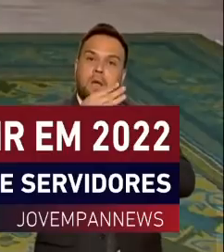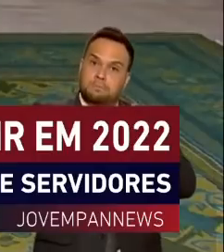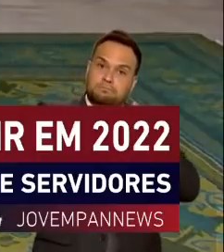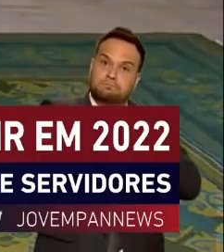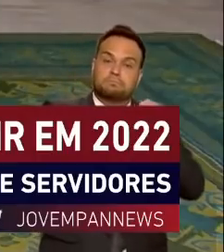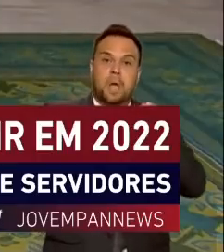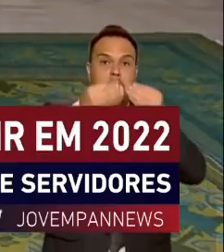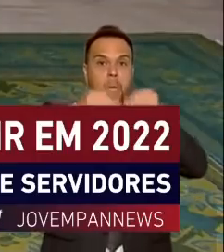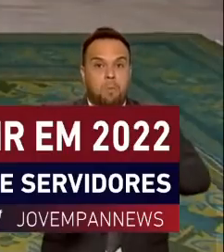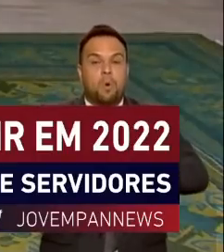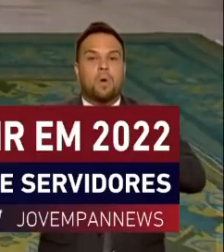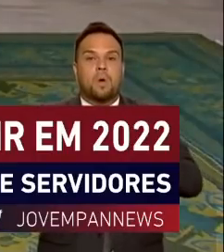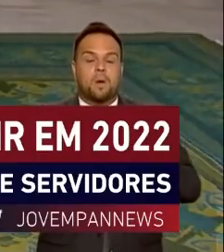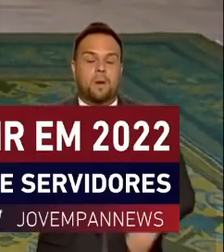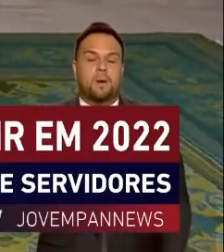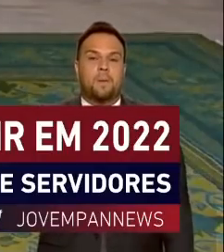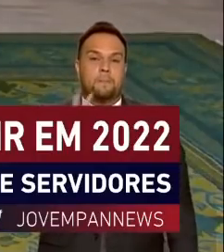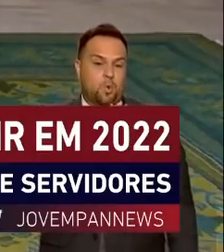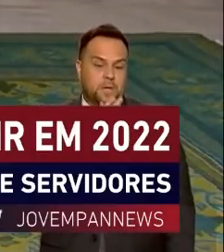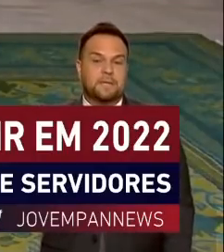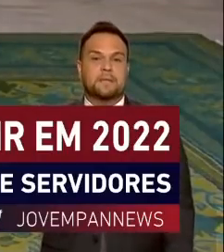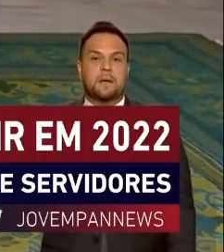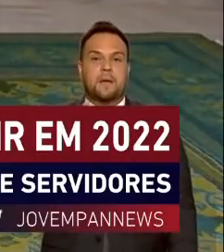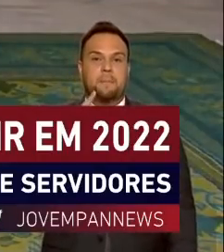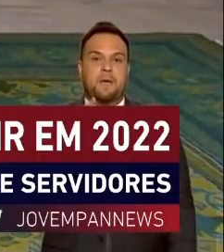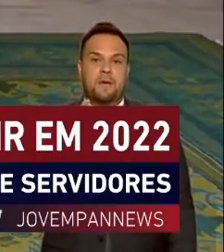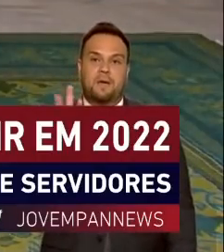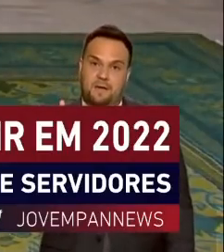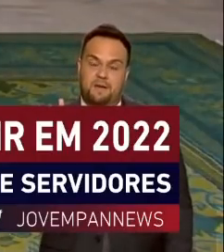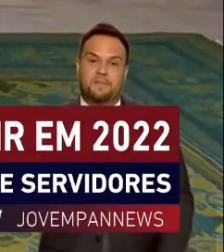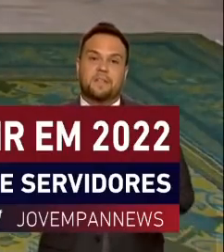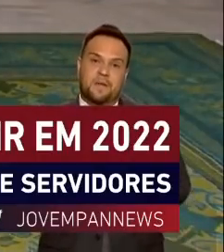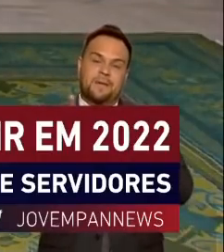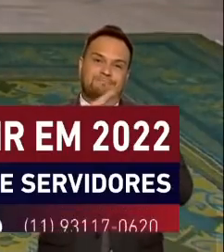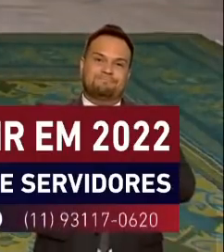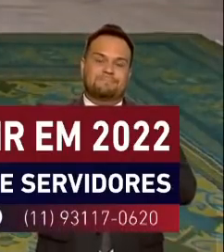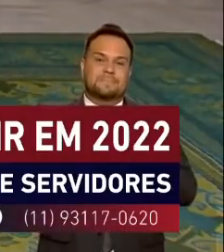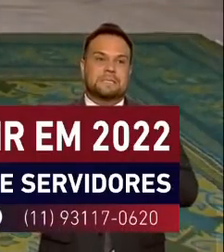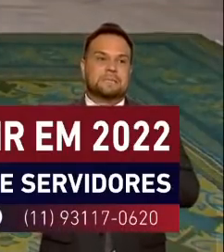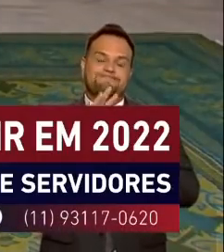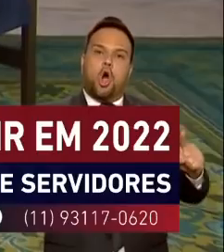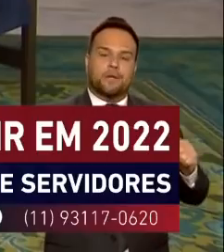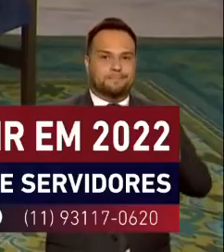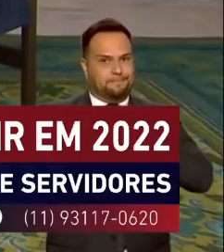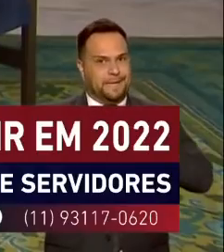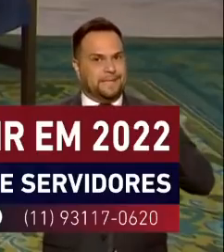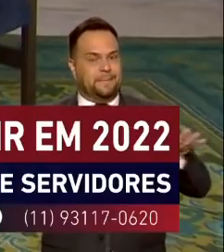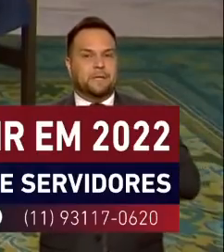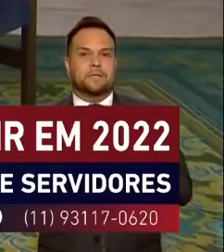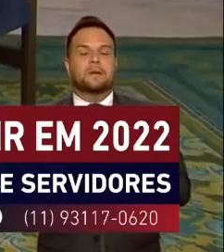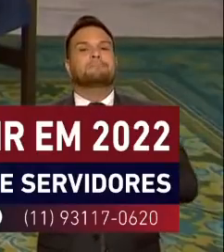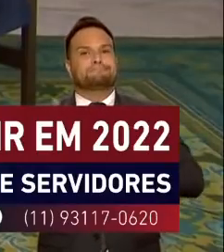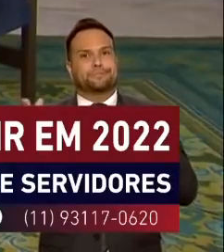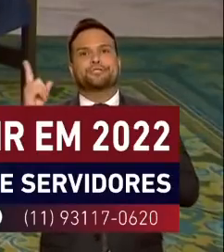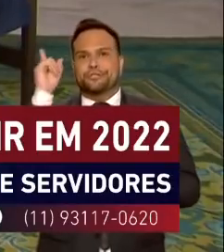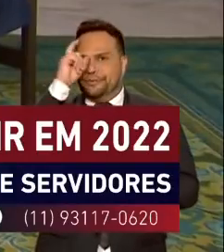federais, rodoviários federais e os agentes penitenciários. Se não houver entendimento, a gente lamenta e deixa para o ano que vem. Segundo Bolsonaro,